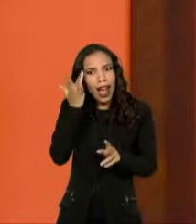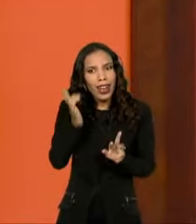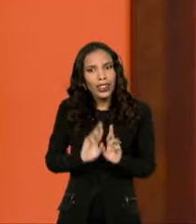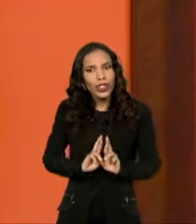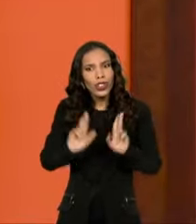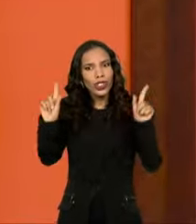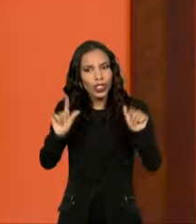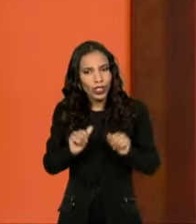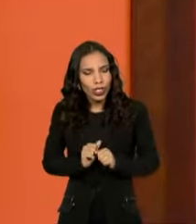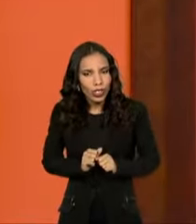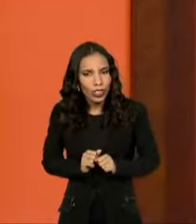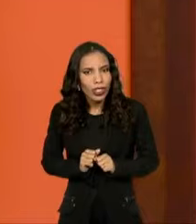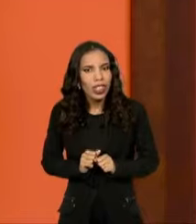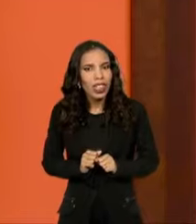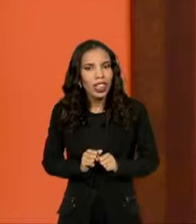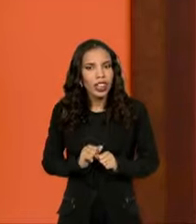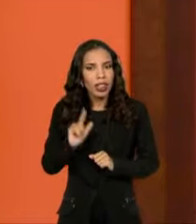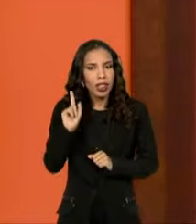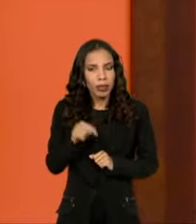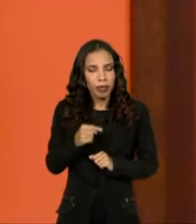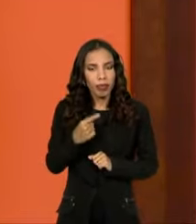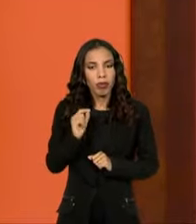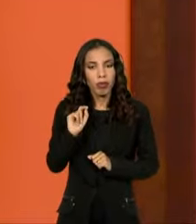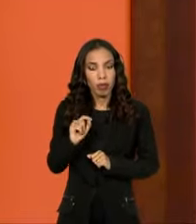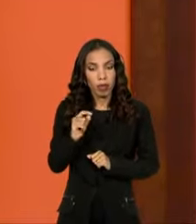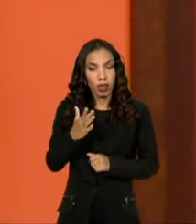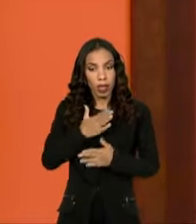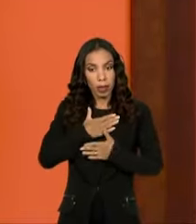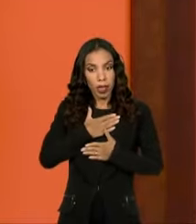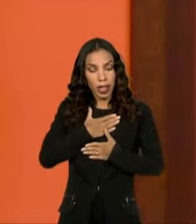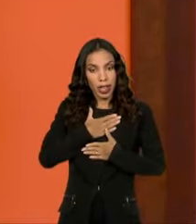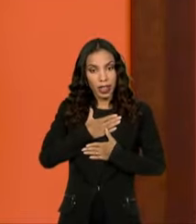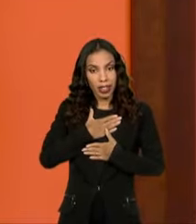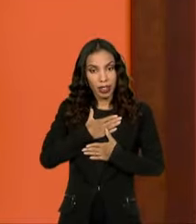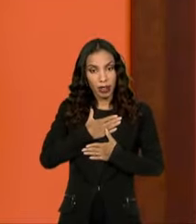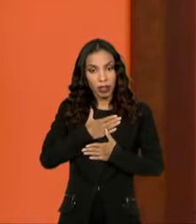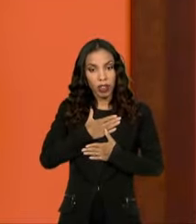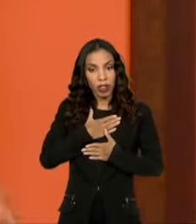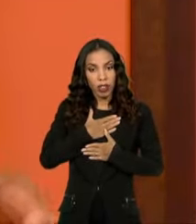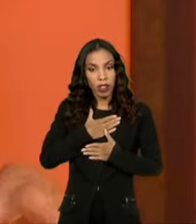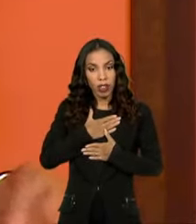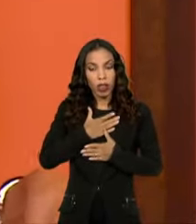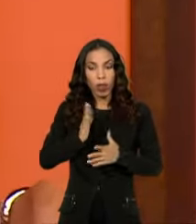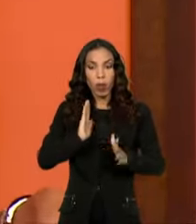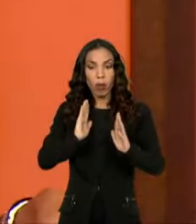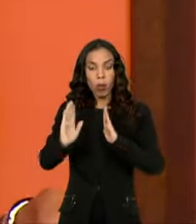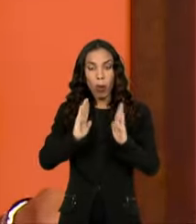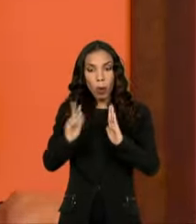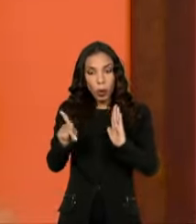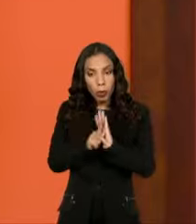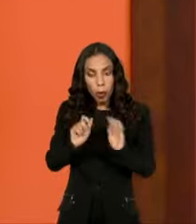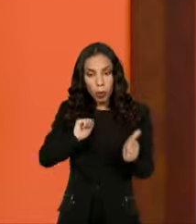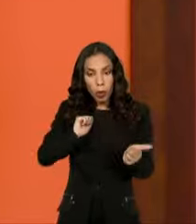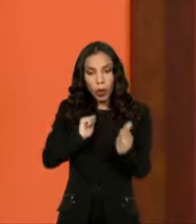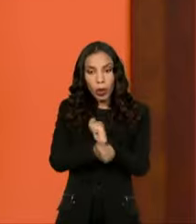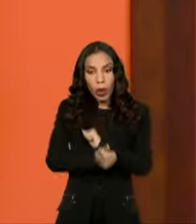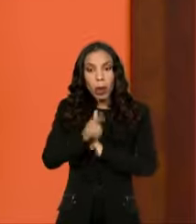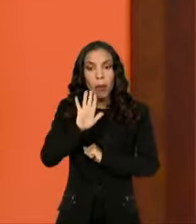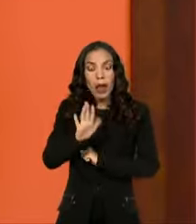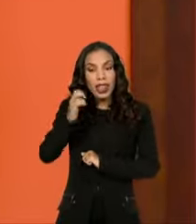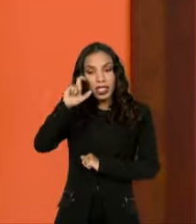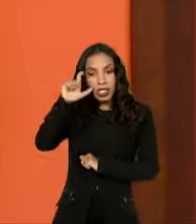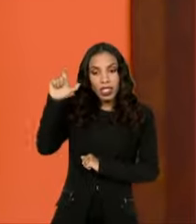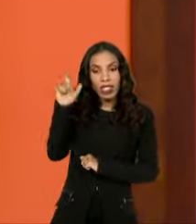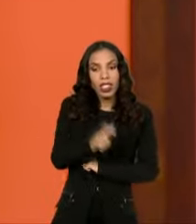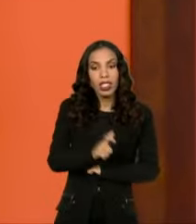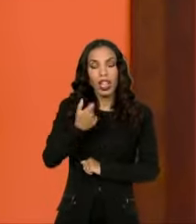diferente. Não é, a minha parte não é muito o momento esportivo, mas me interessa muito